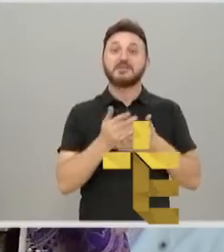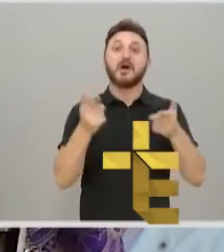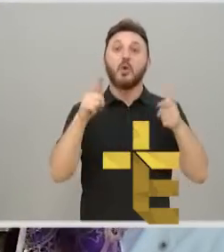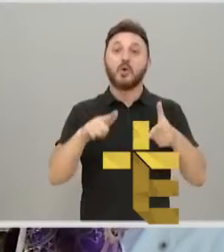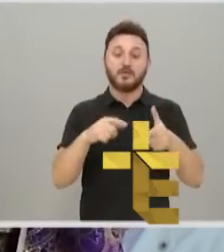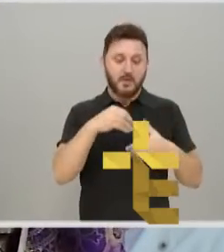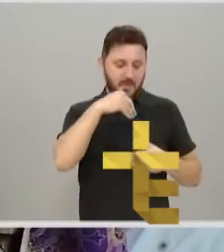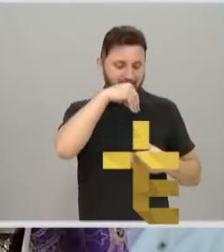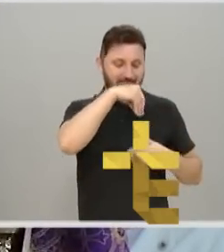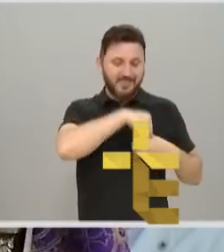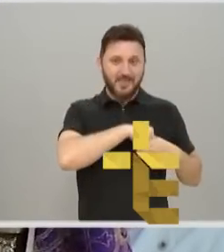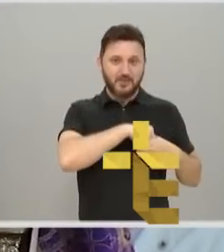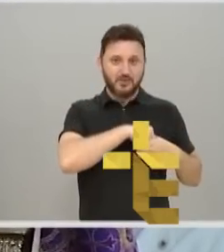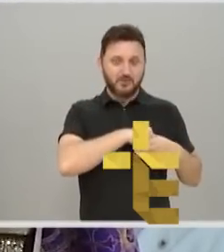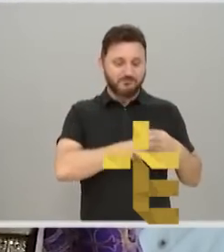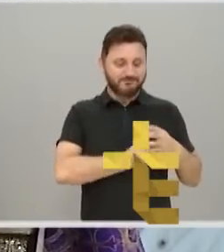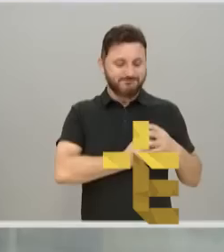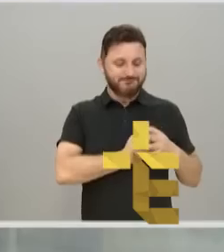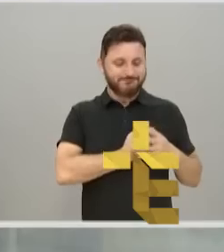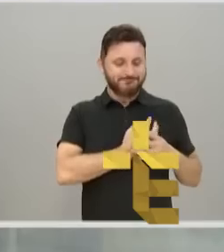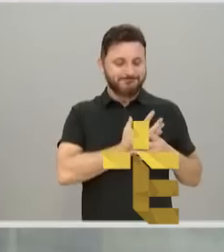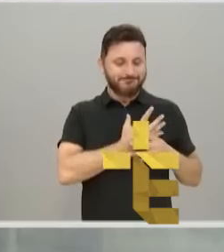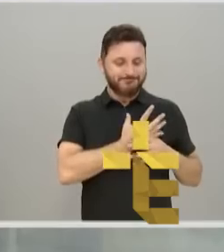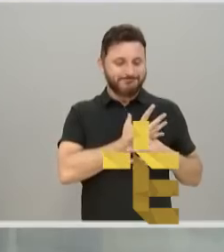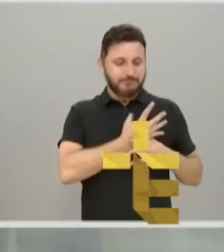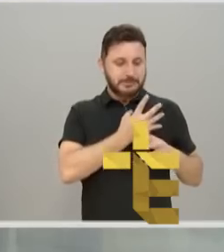a crescer no interior,